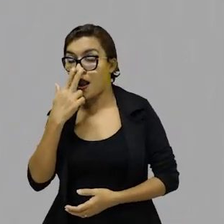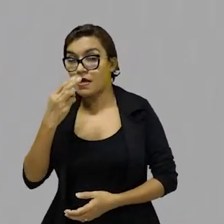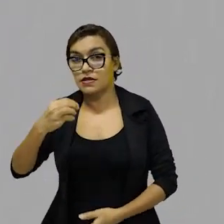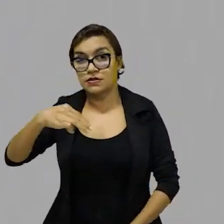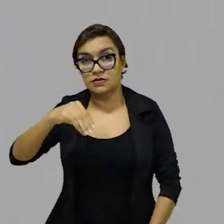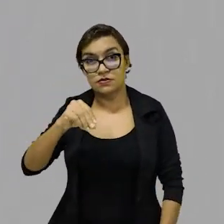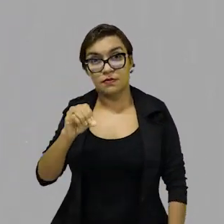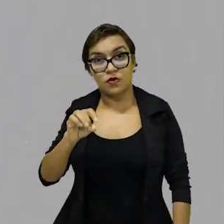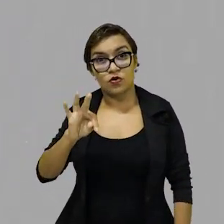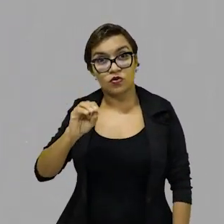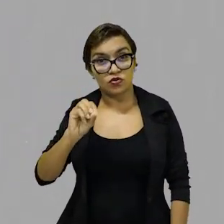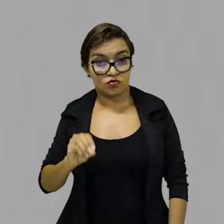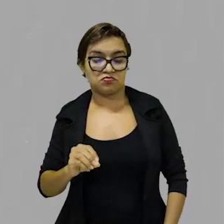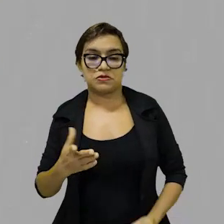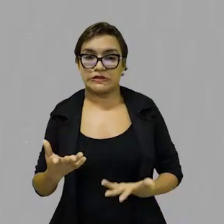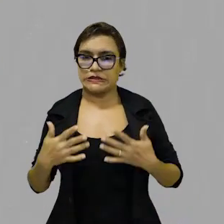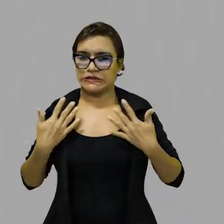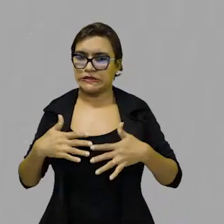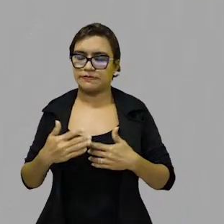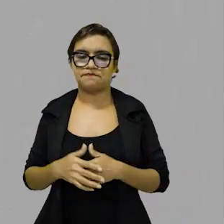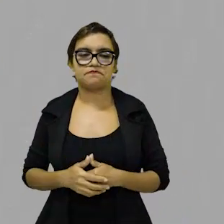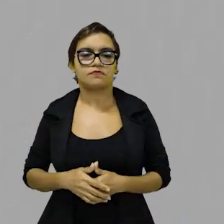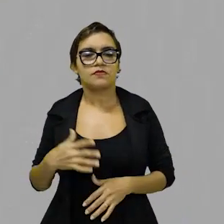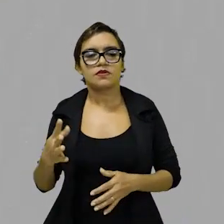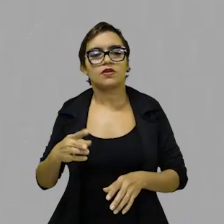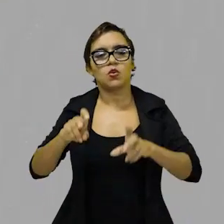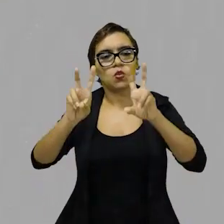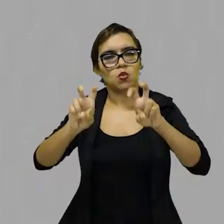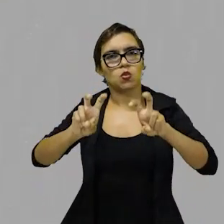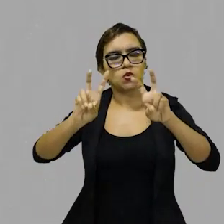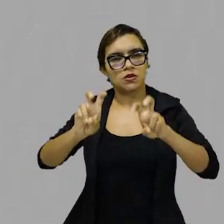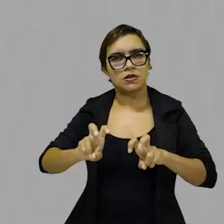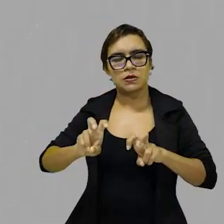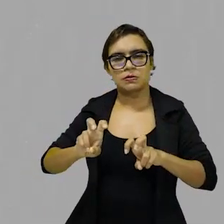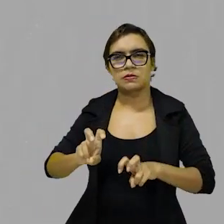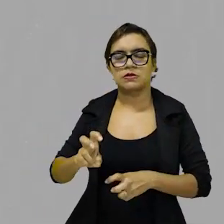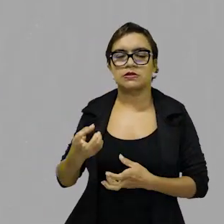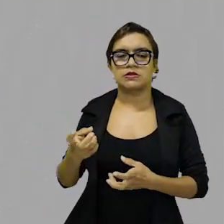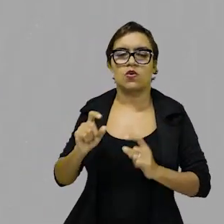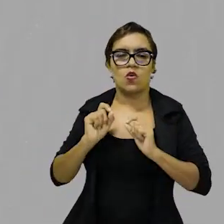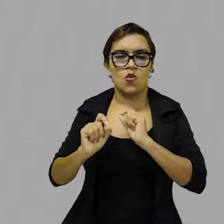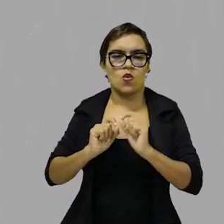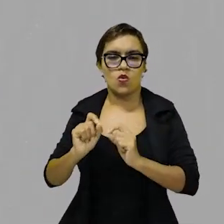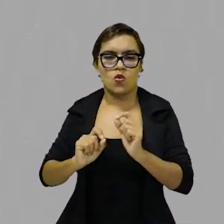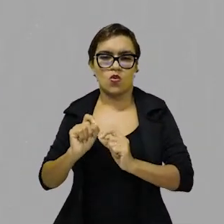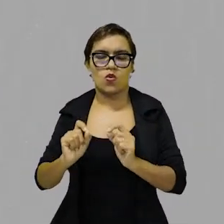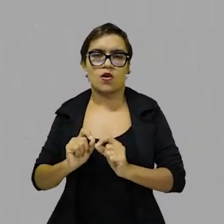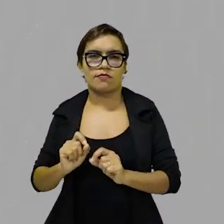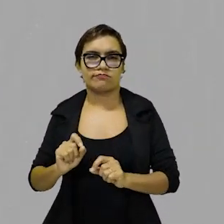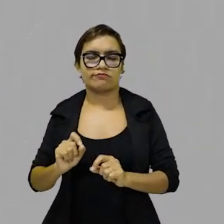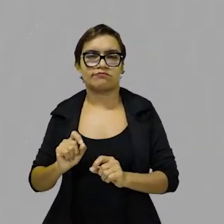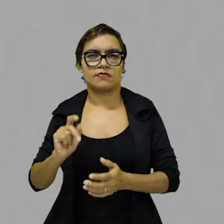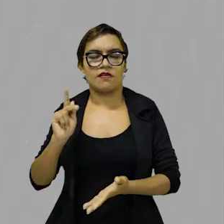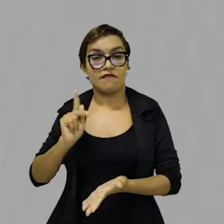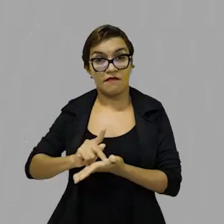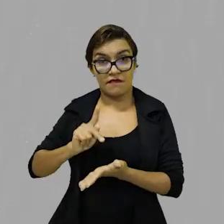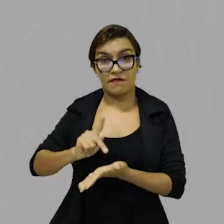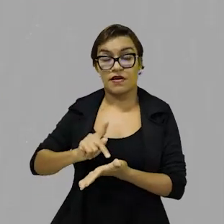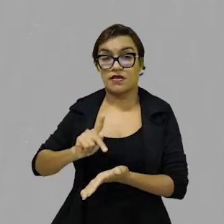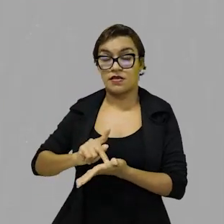Pesado isso. E aí a gente volta para entender que essas temáticas sombrias são ao mesmo tempo sombrias e realistas.